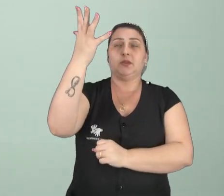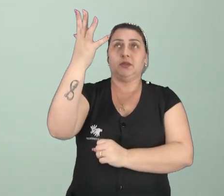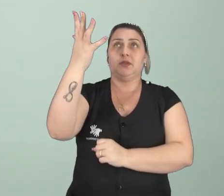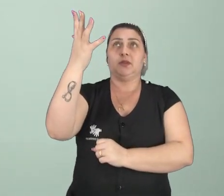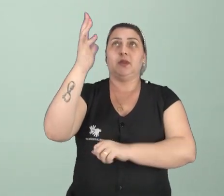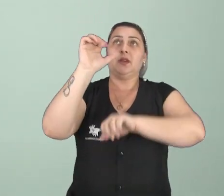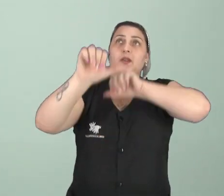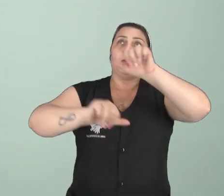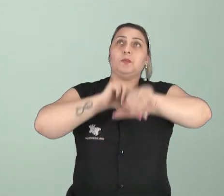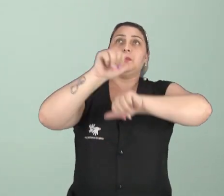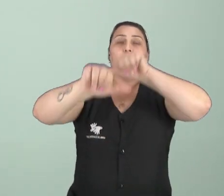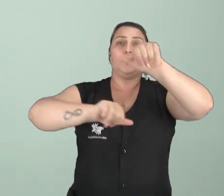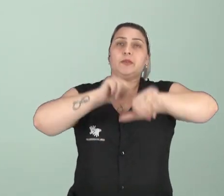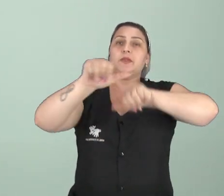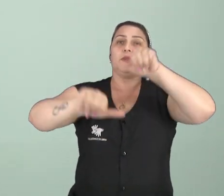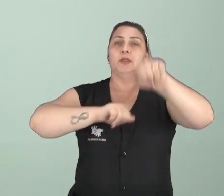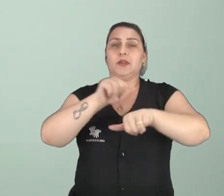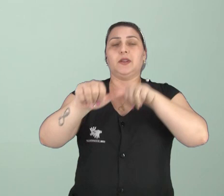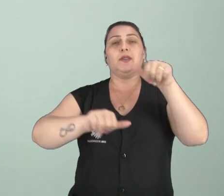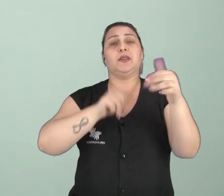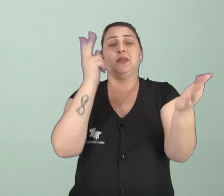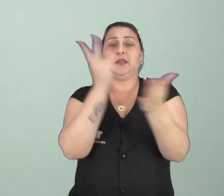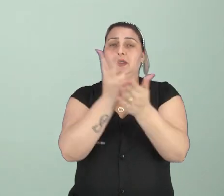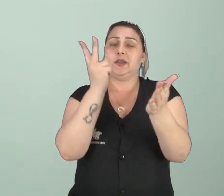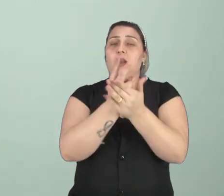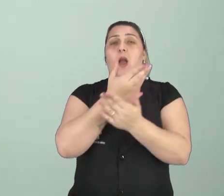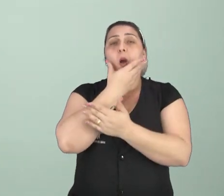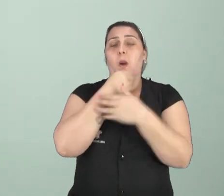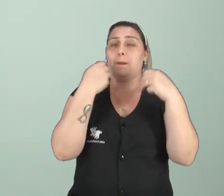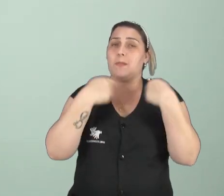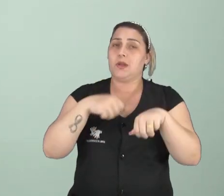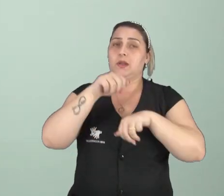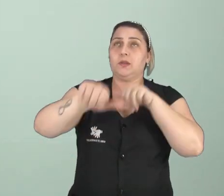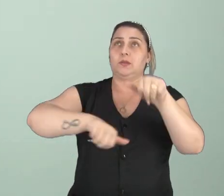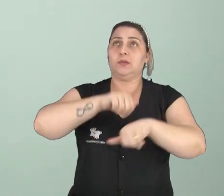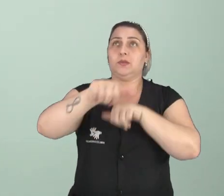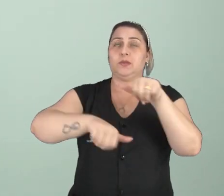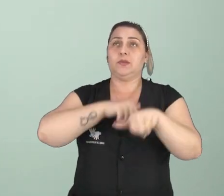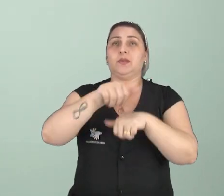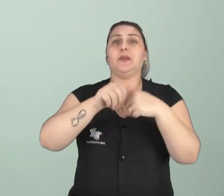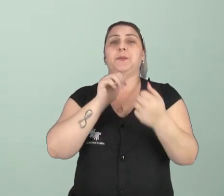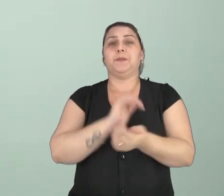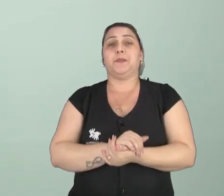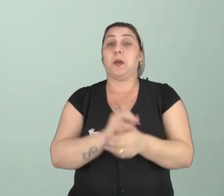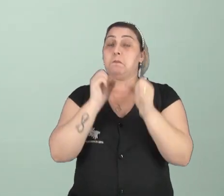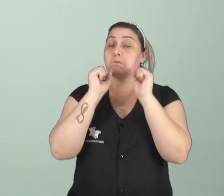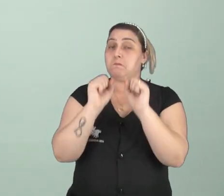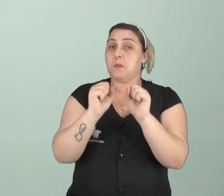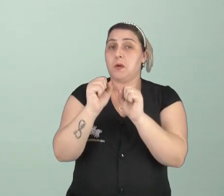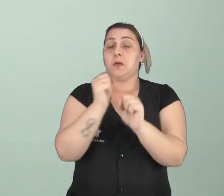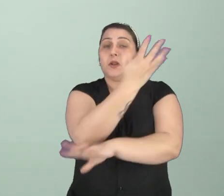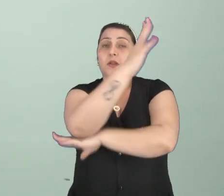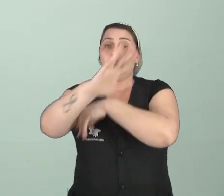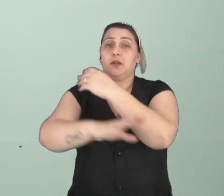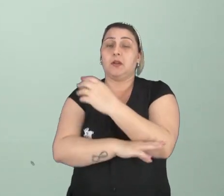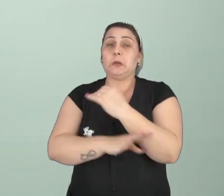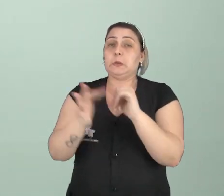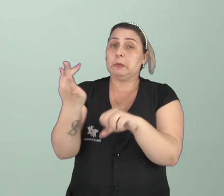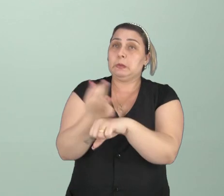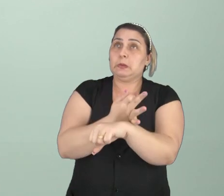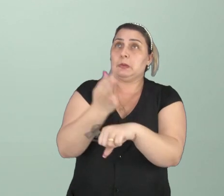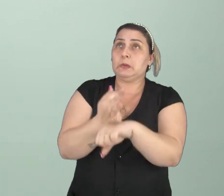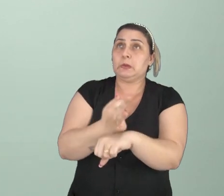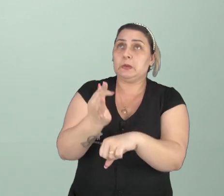todas essas transformações, mudanças, cada vez mais o homem necessitando mudar, criar, inventar, pode ser que a natureza não tenha